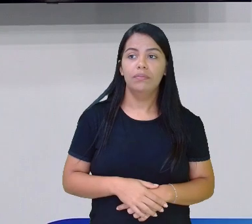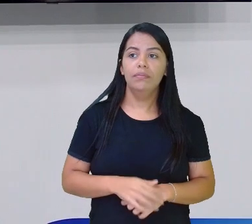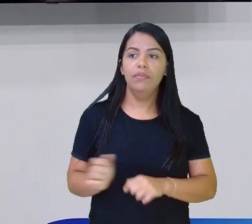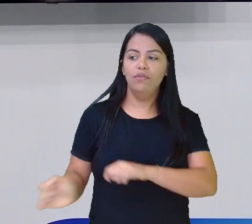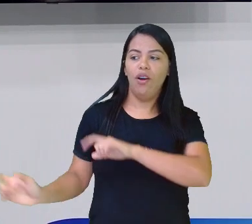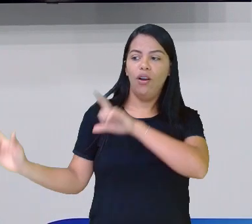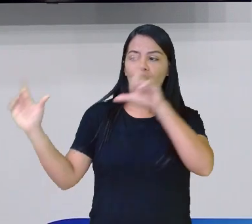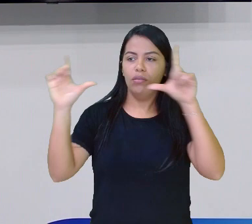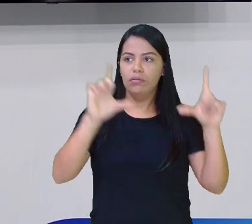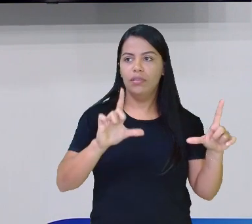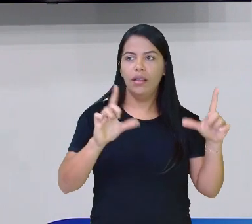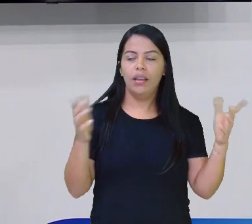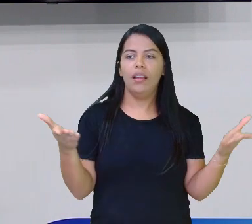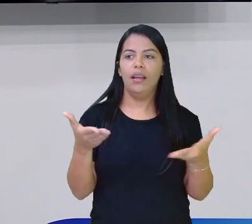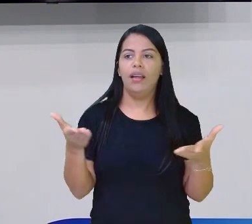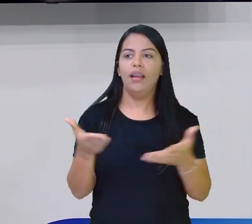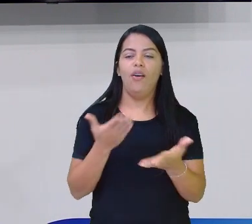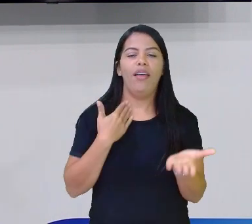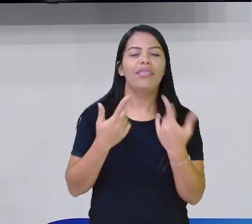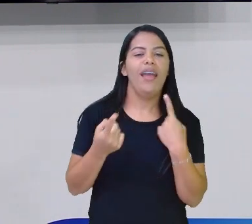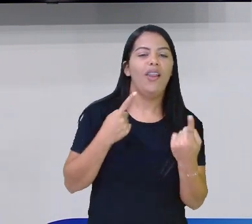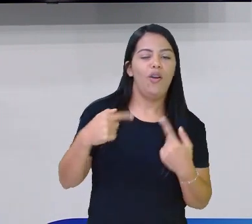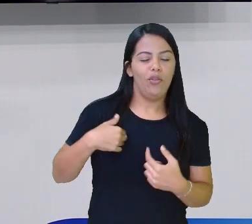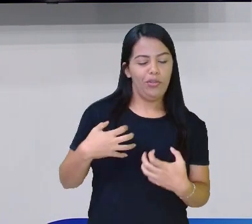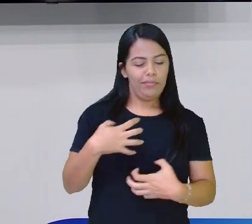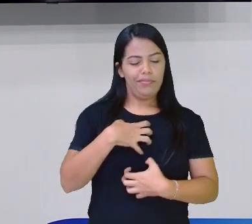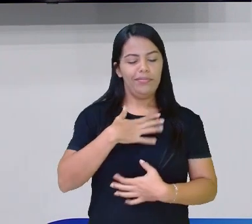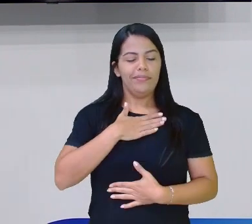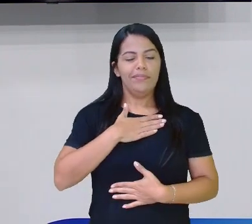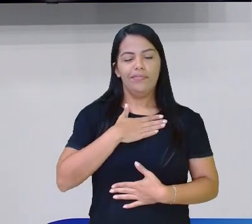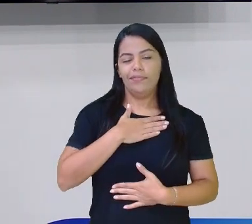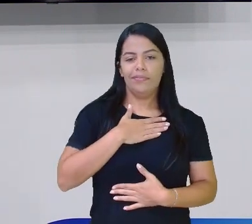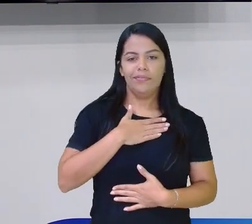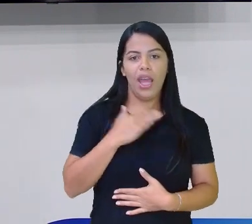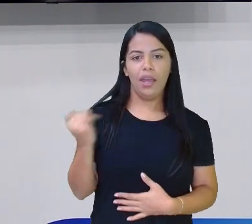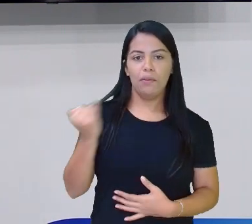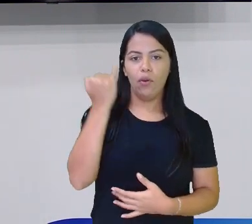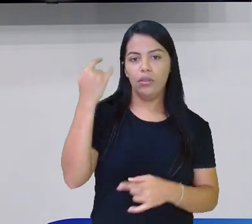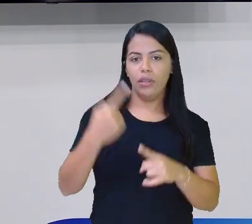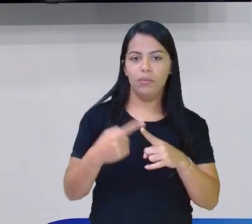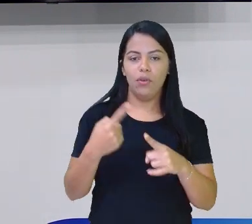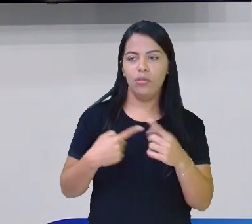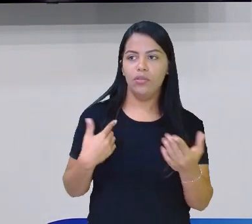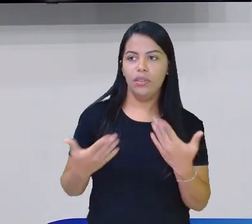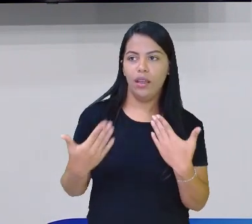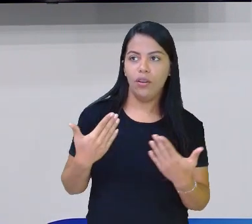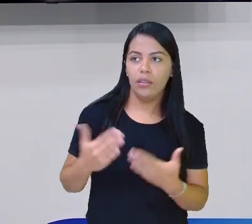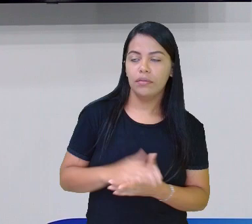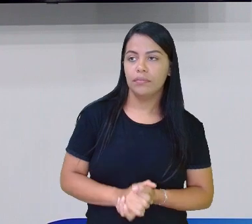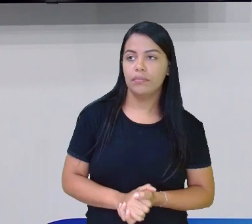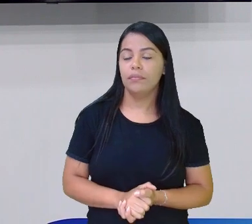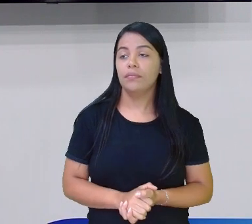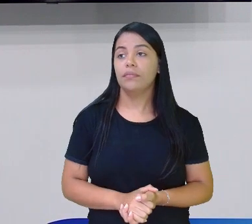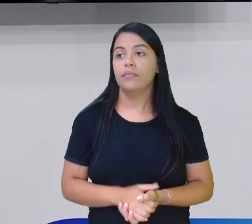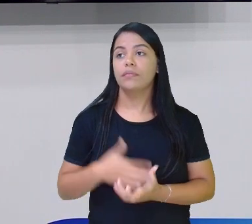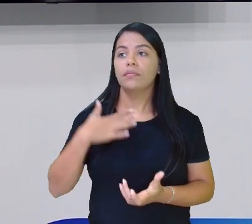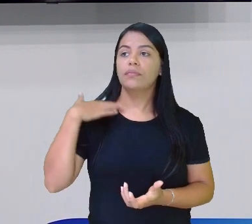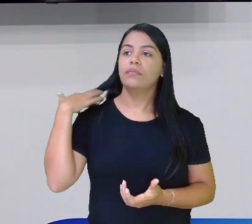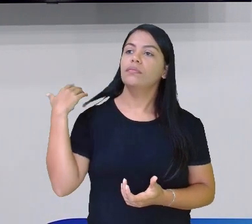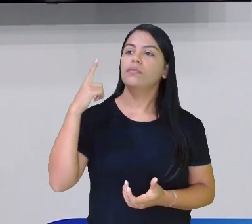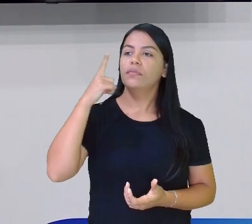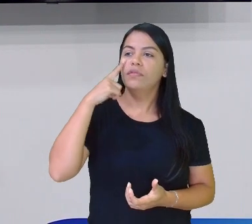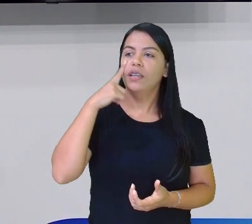sentindo muito importante, dialogando com a minha produção assim no ar. Gente, vê só. Quando aqui, ó, Carol e o rosto, eu acredito que é